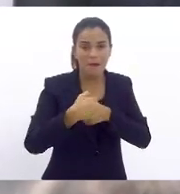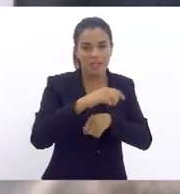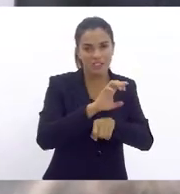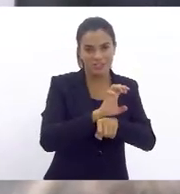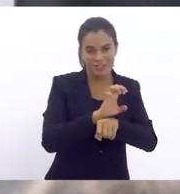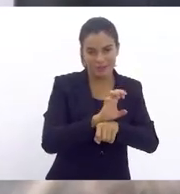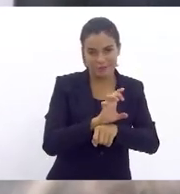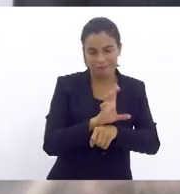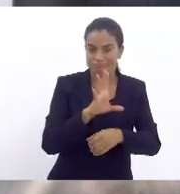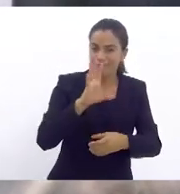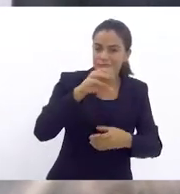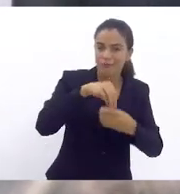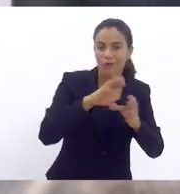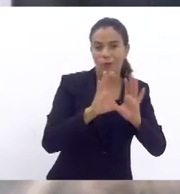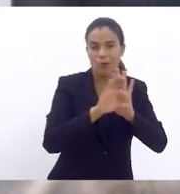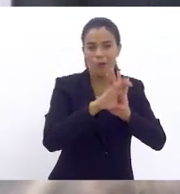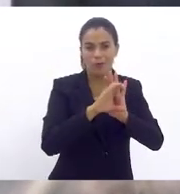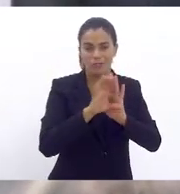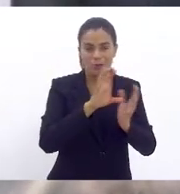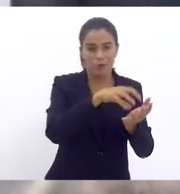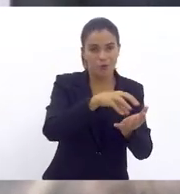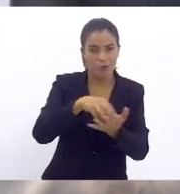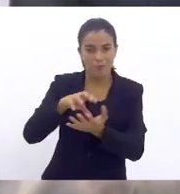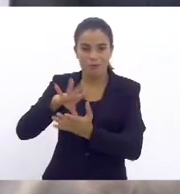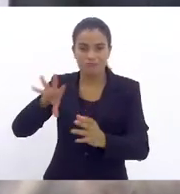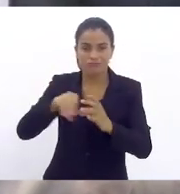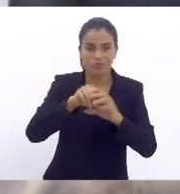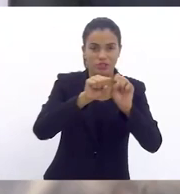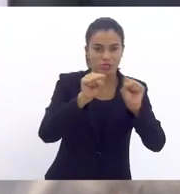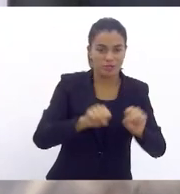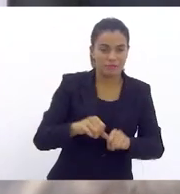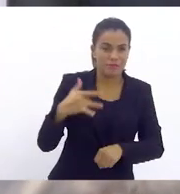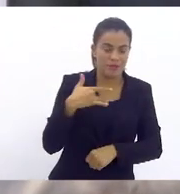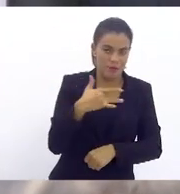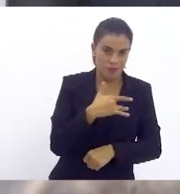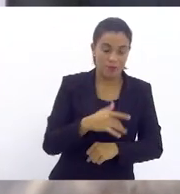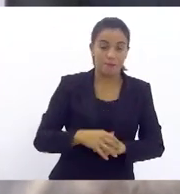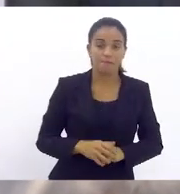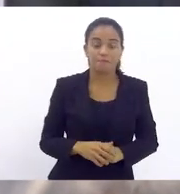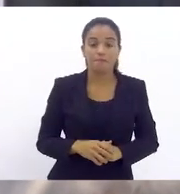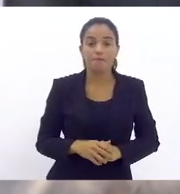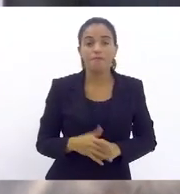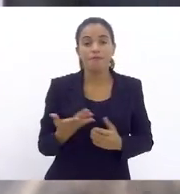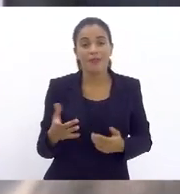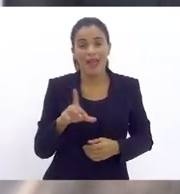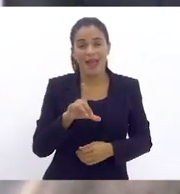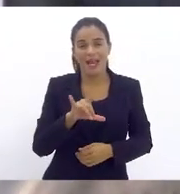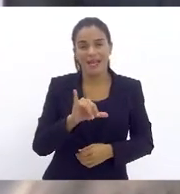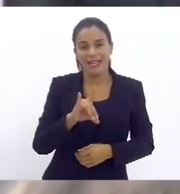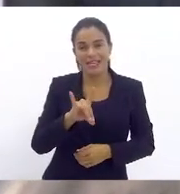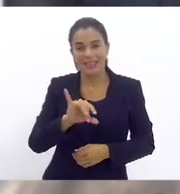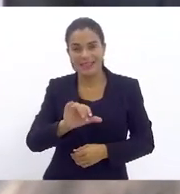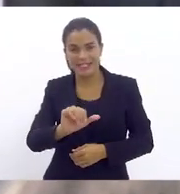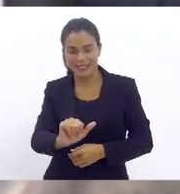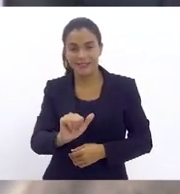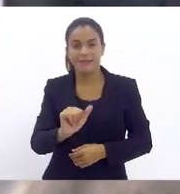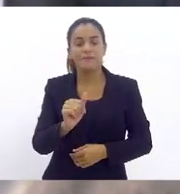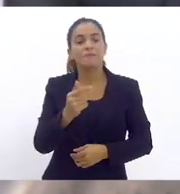dentro desse conceito do complexo econômico industrial a Lídia coloca a questão da